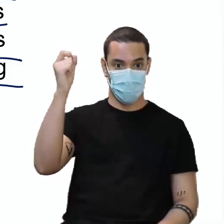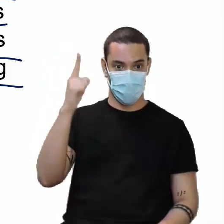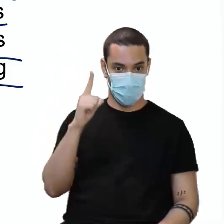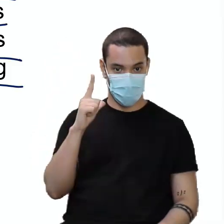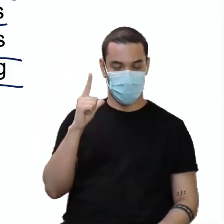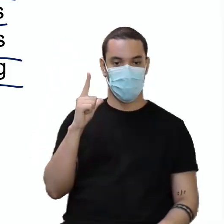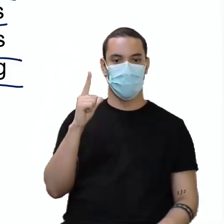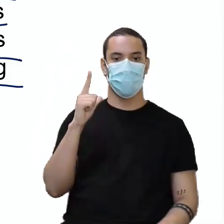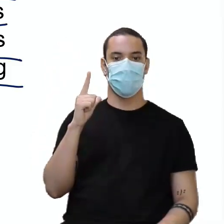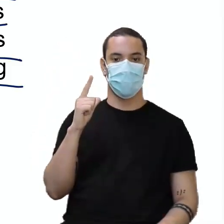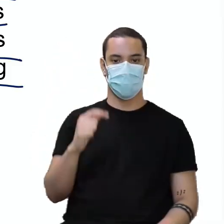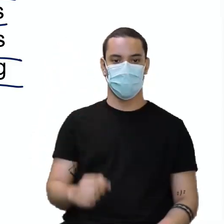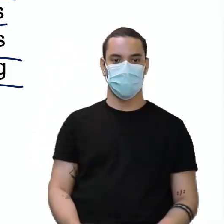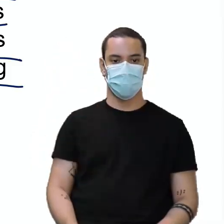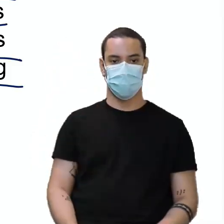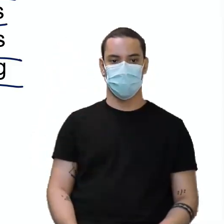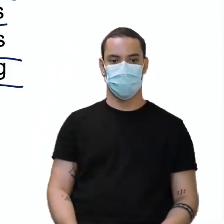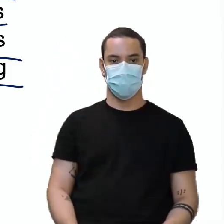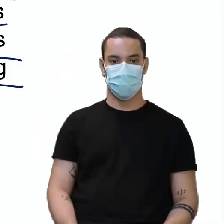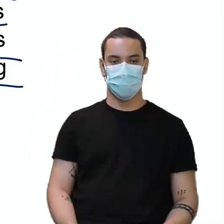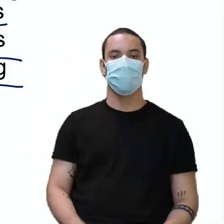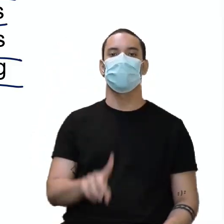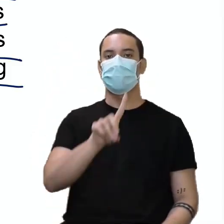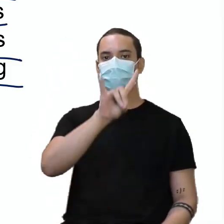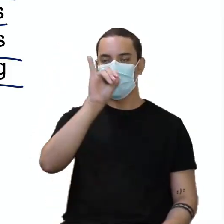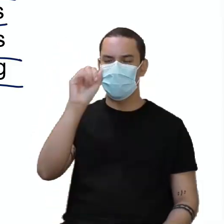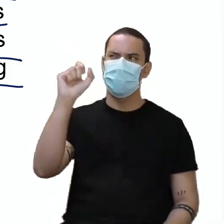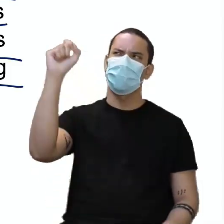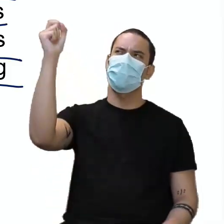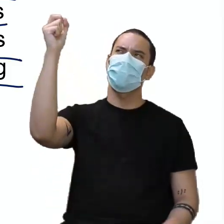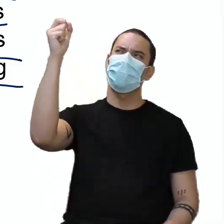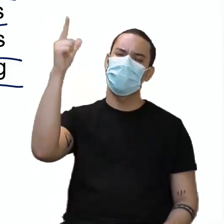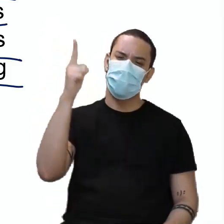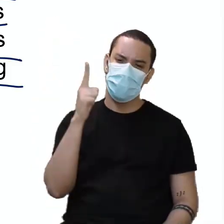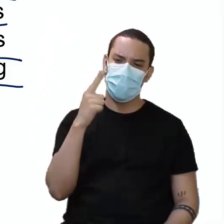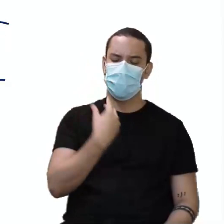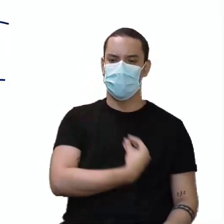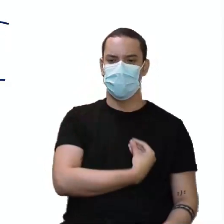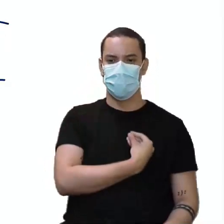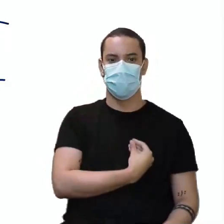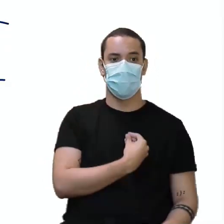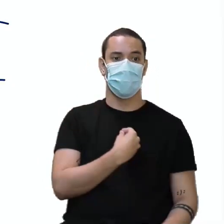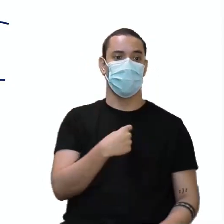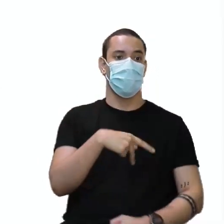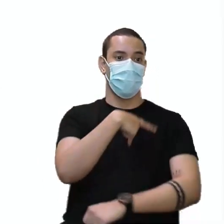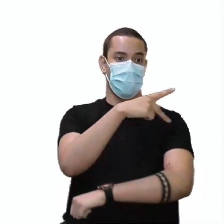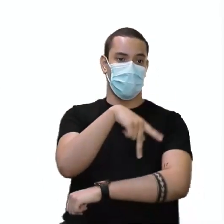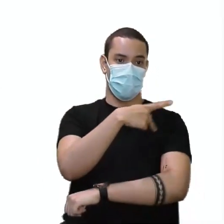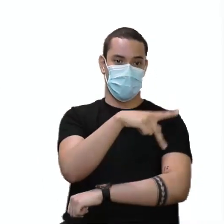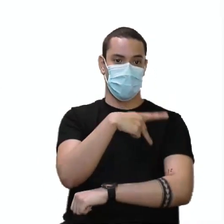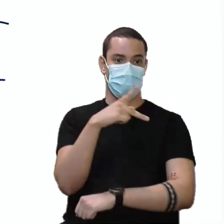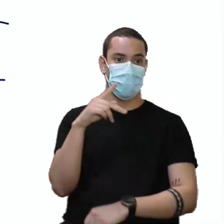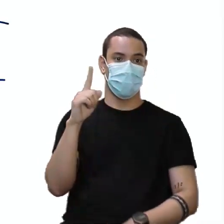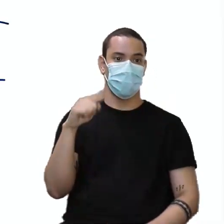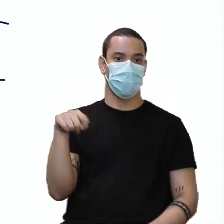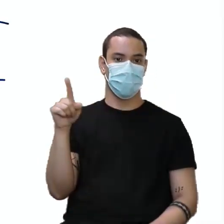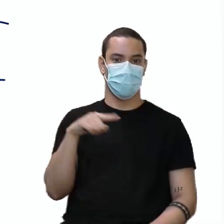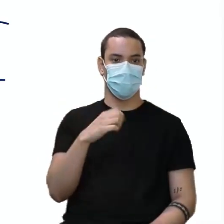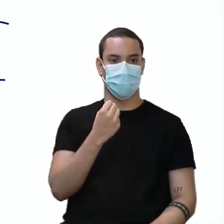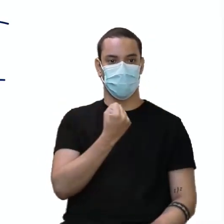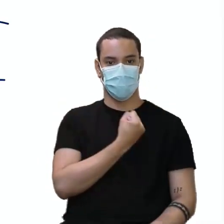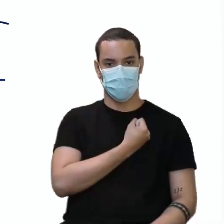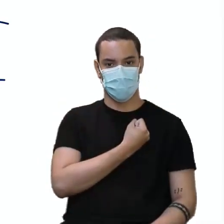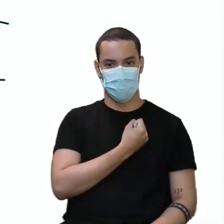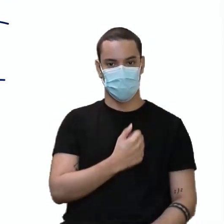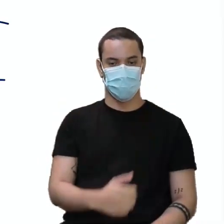nós temos o sun e o park aqui. Então, era um dia ensolarado e ele estava no parque. A alternativa correta é a alternativa de